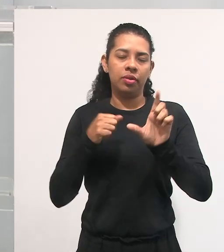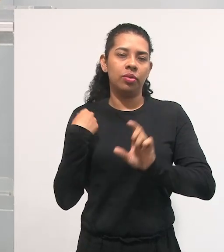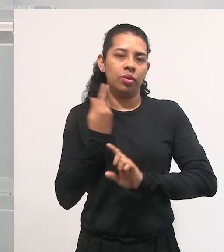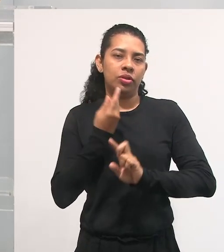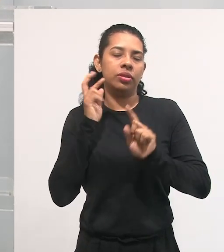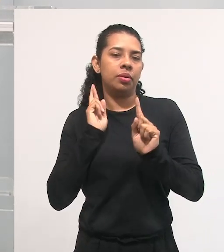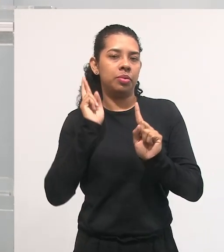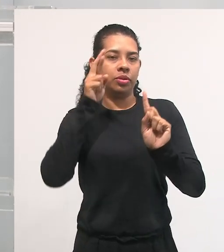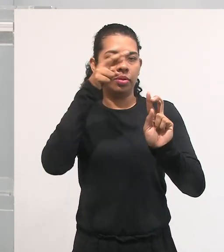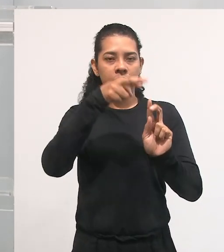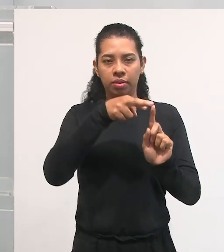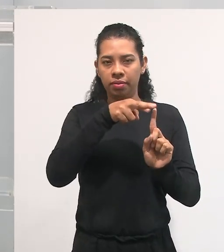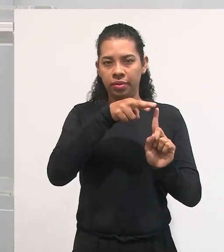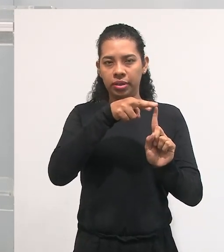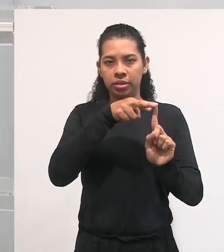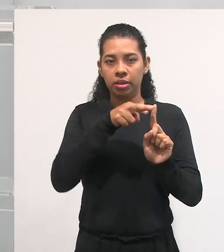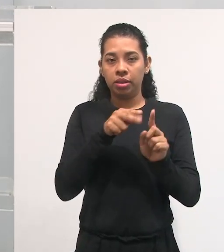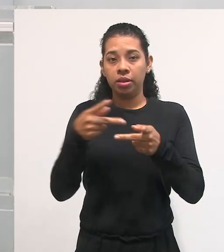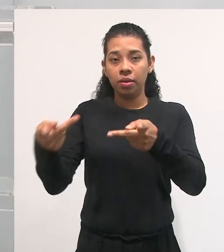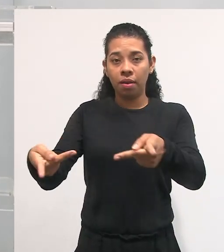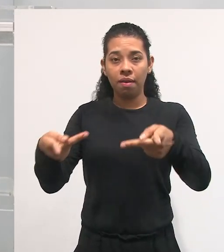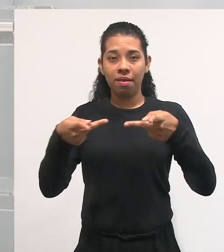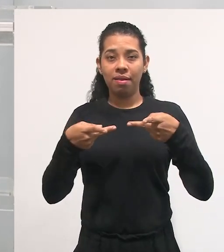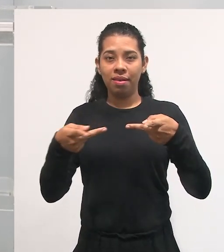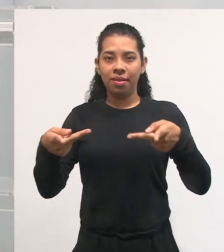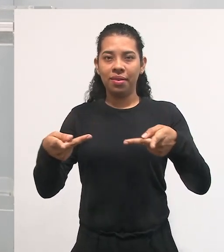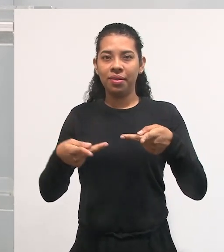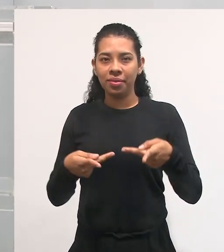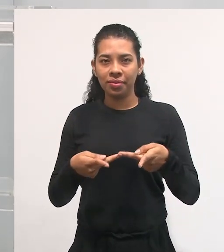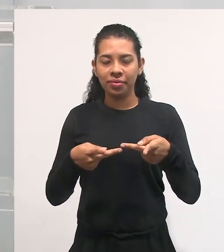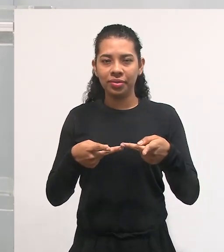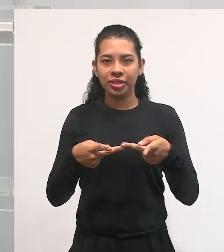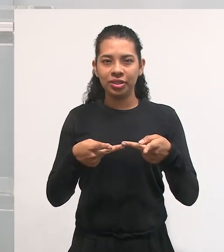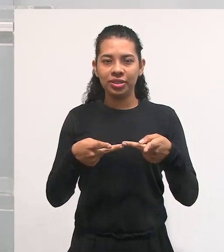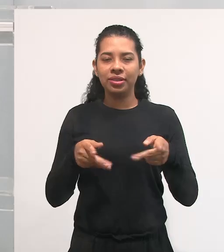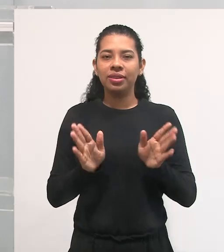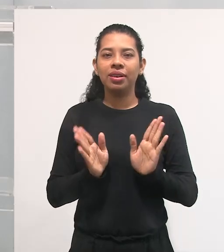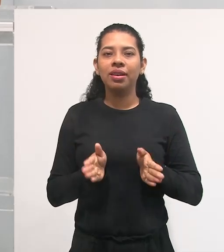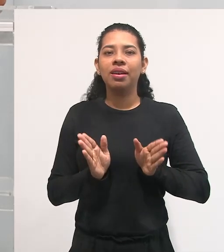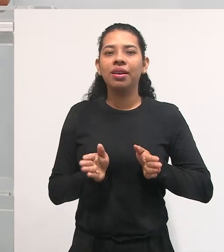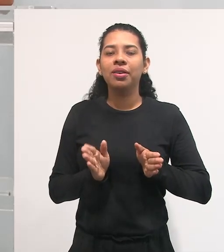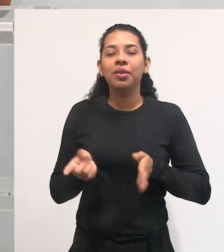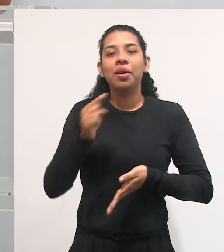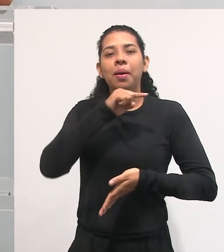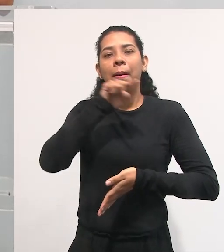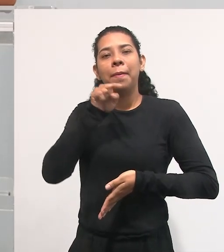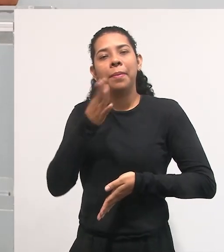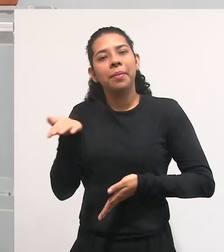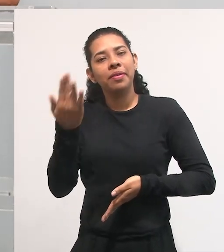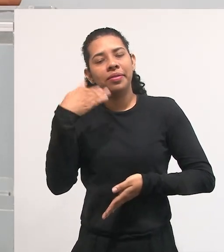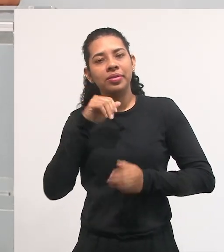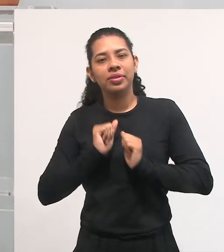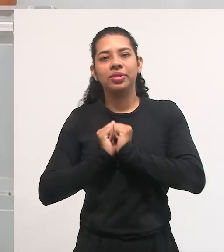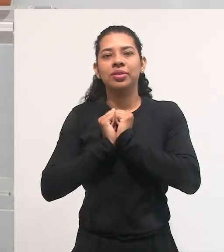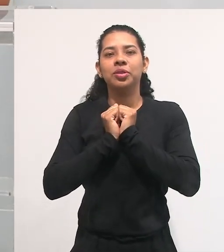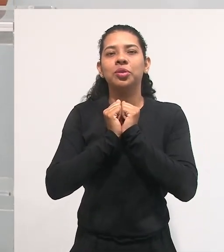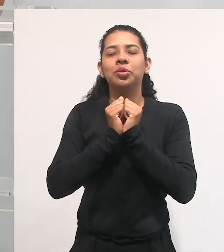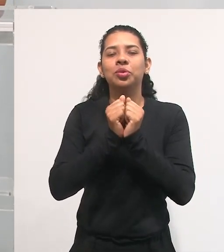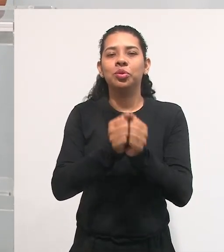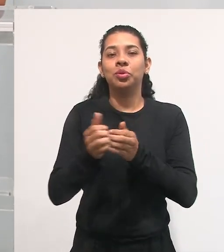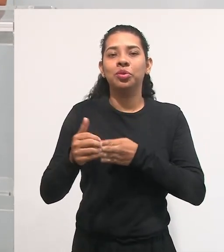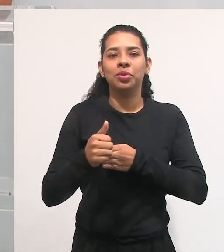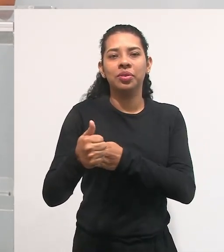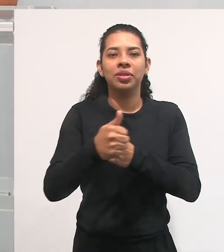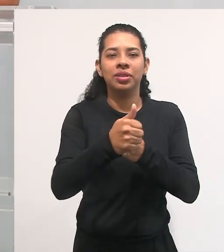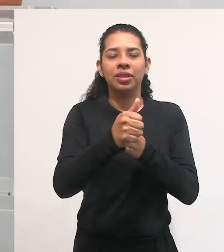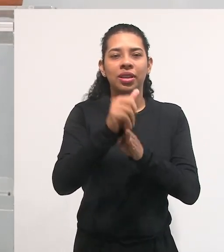quais a gente faz referência então o convite que eu faço é o convite que a Alice eh para você seguir o coelho branco aí quem